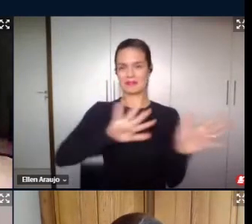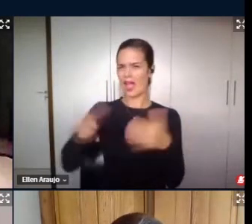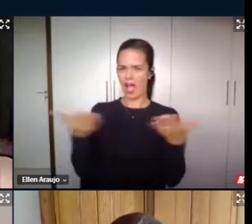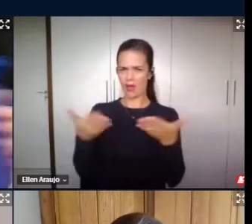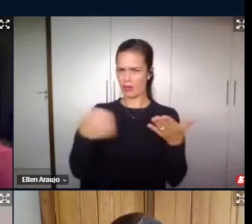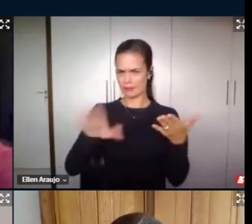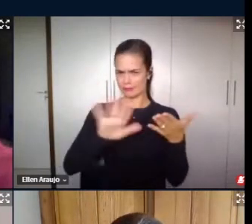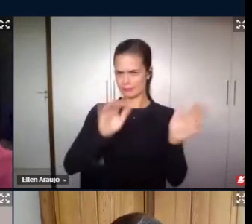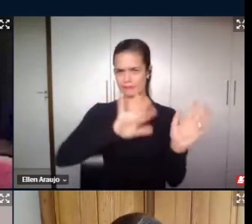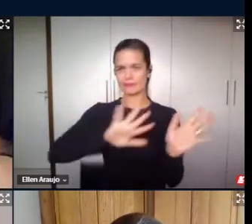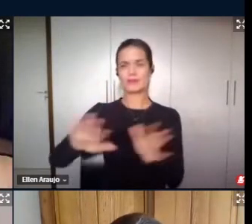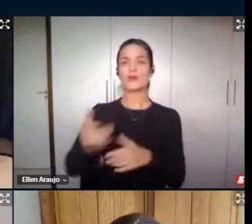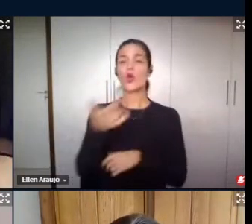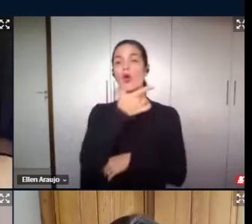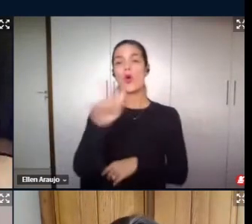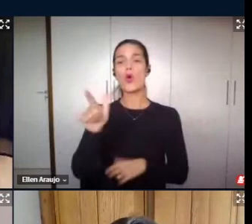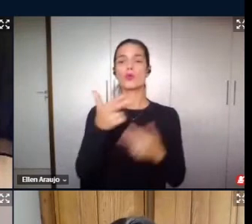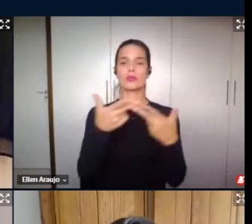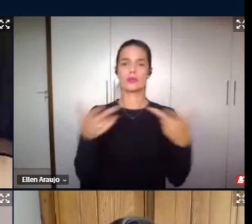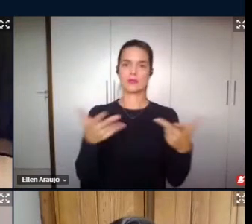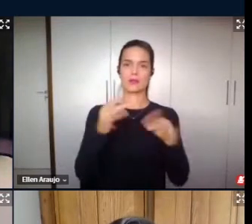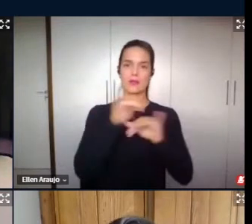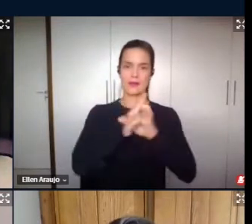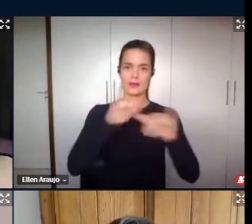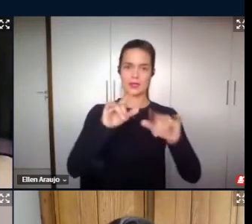eu quero trazer é que